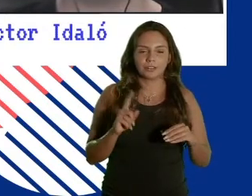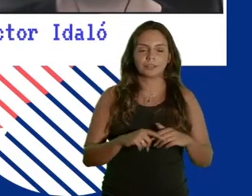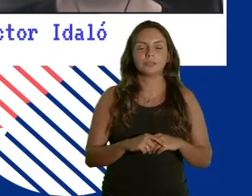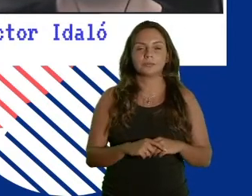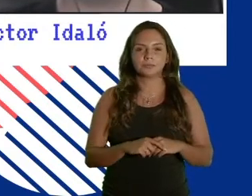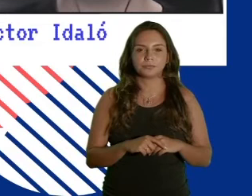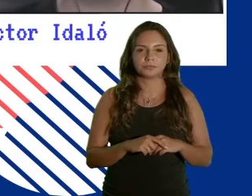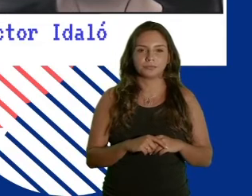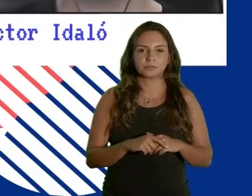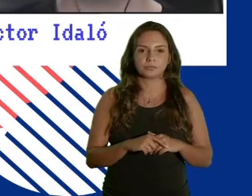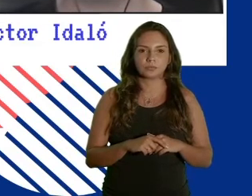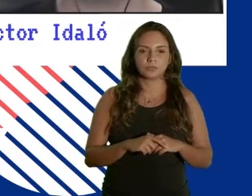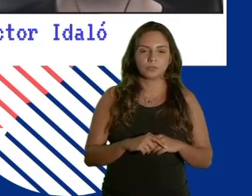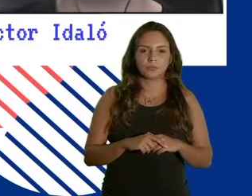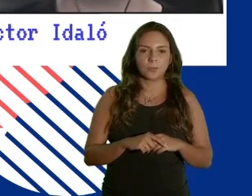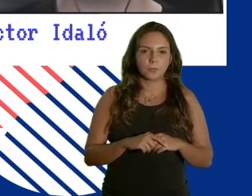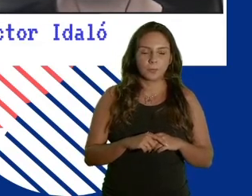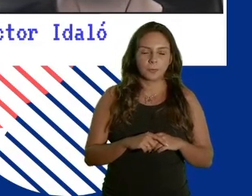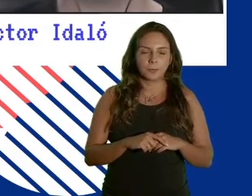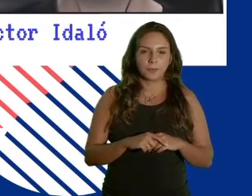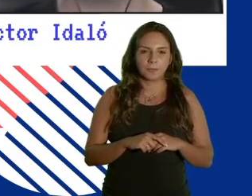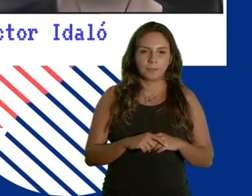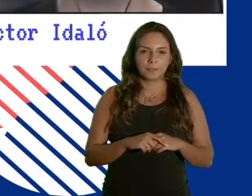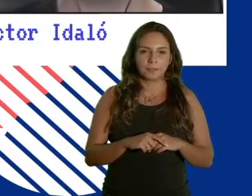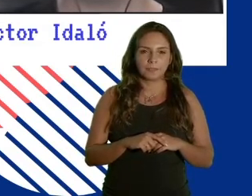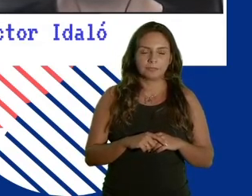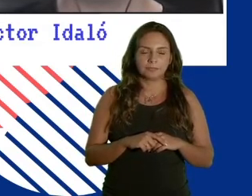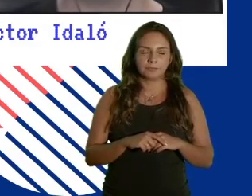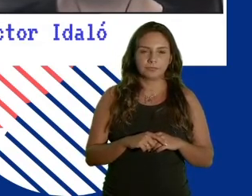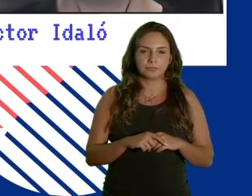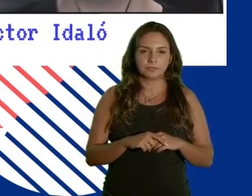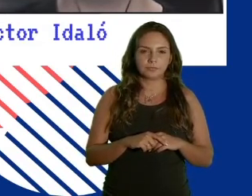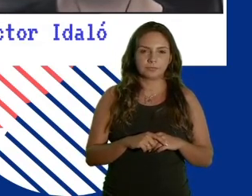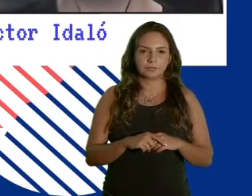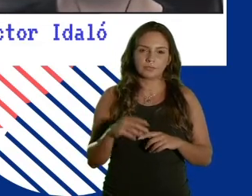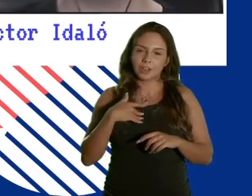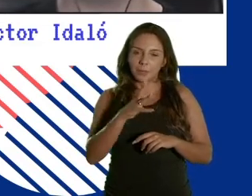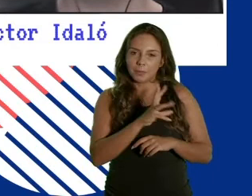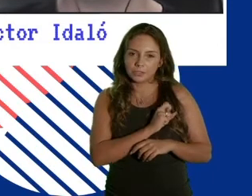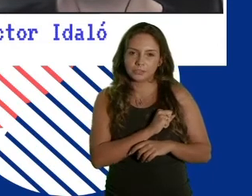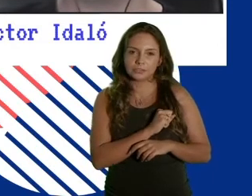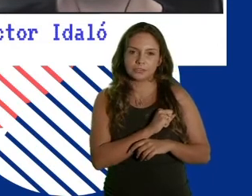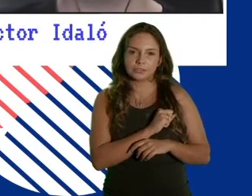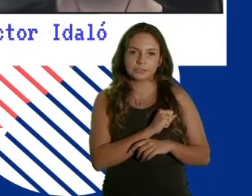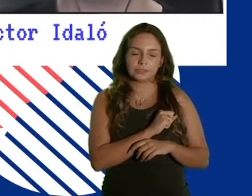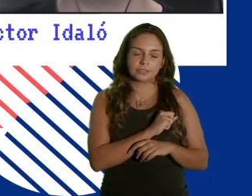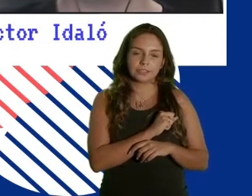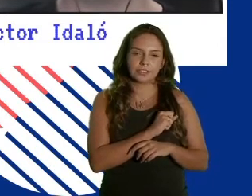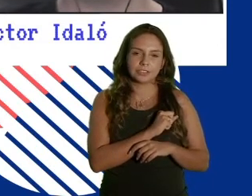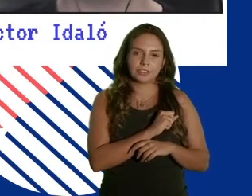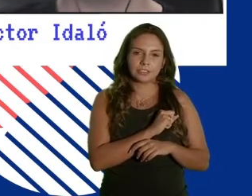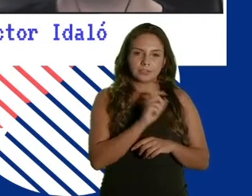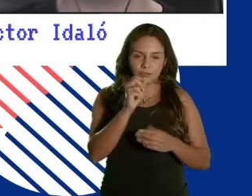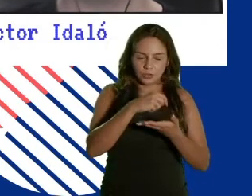seja alienada de jeito nenhum, mas eu sou apaixonada mais tanto no